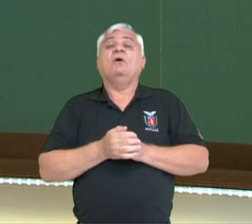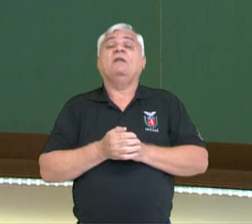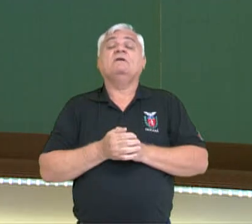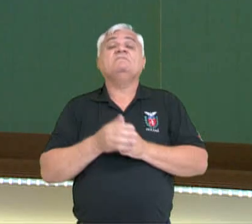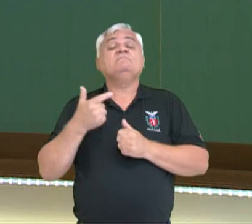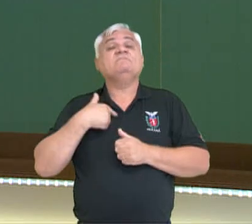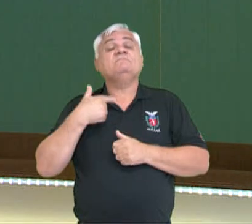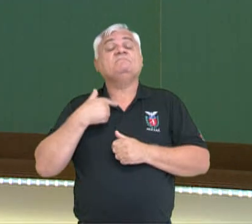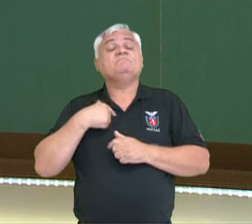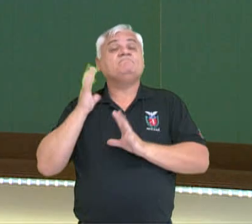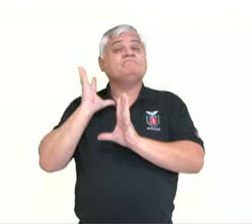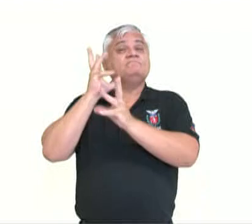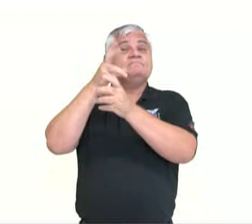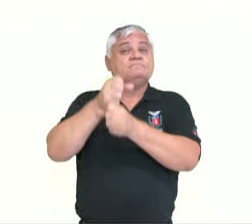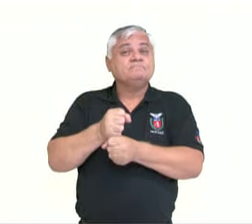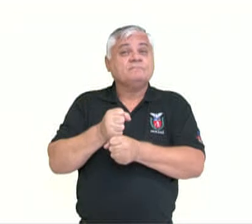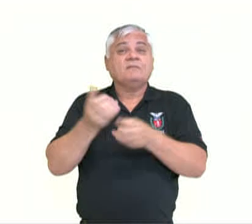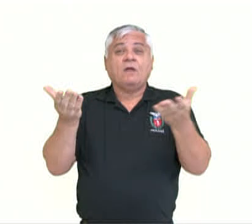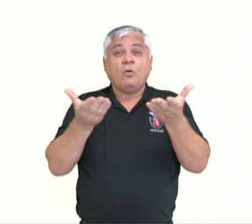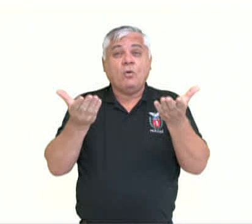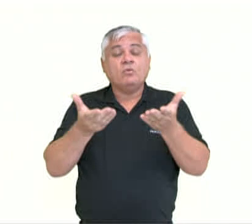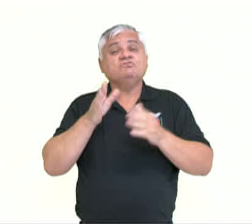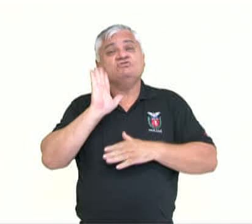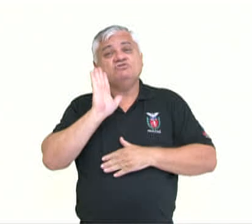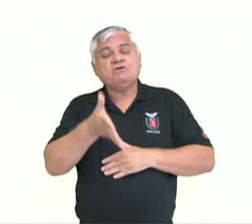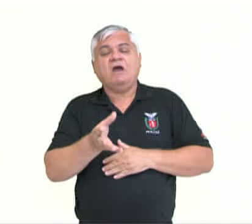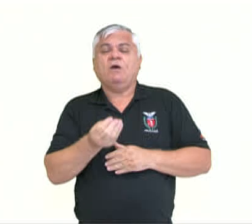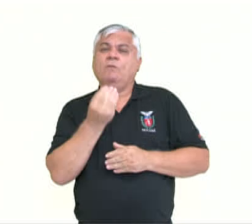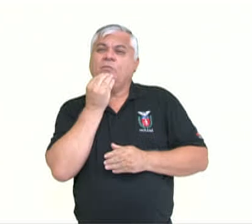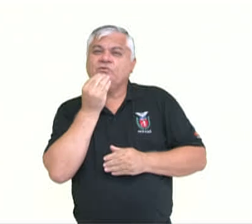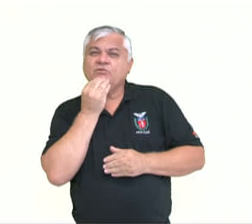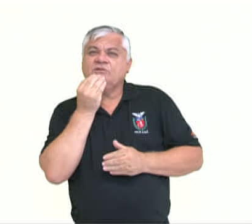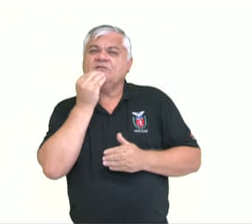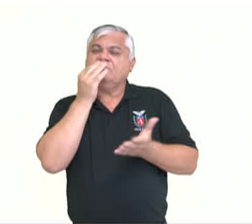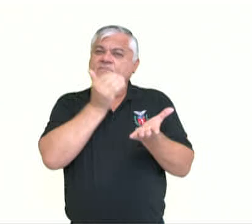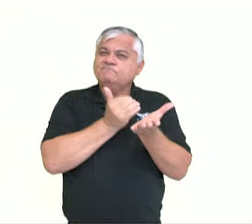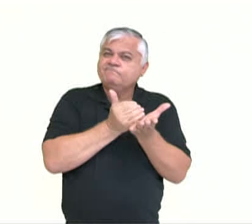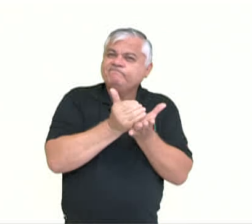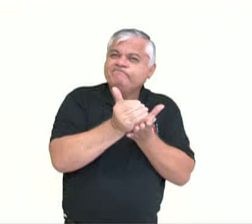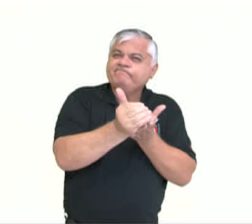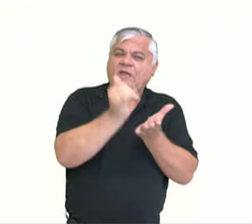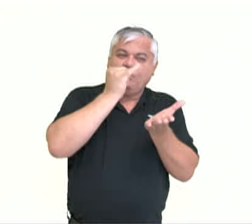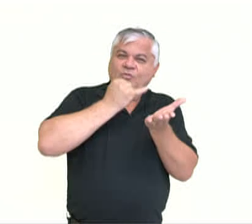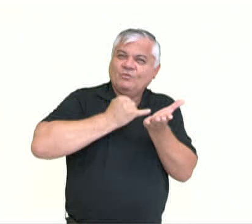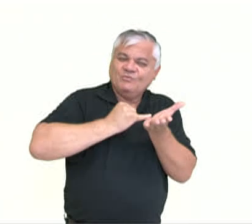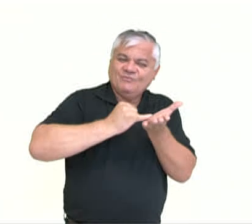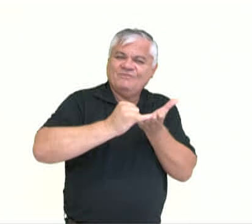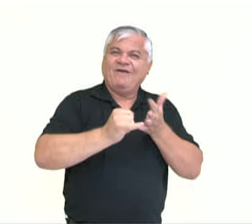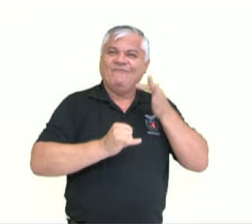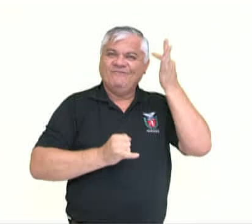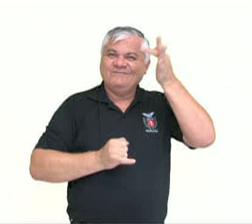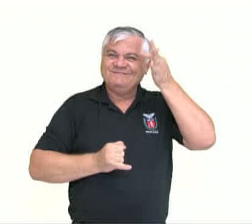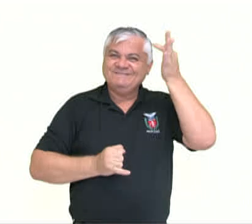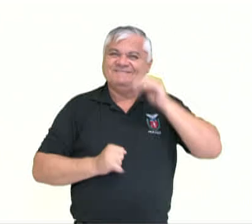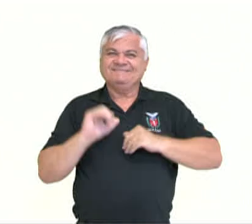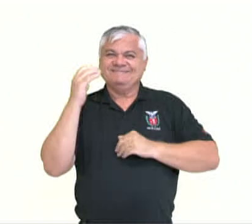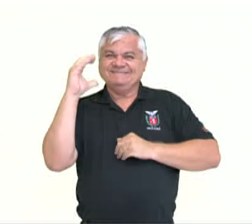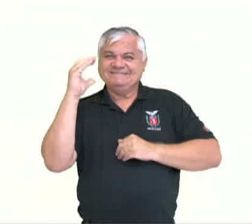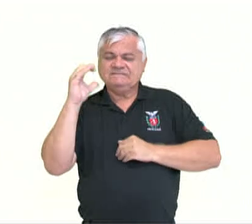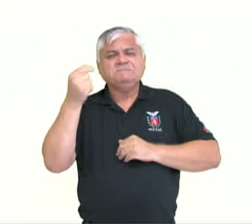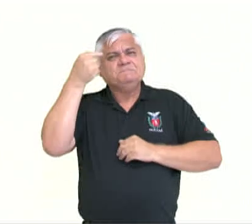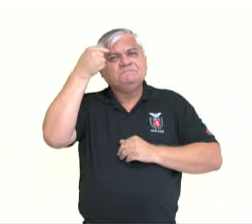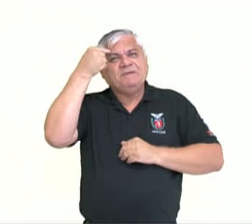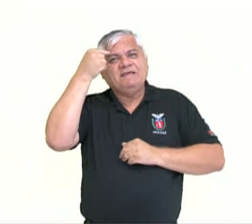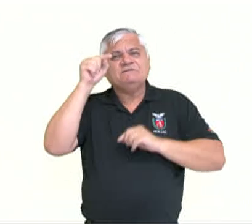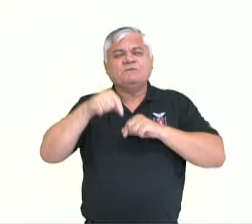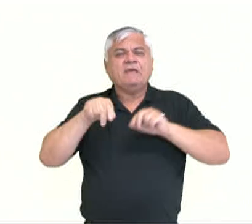Hoje tivemos a oportunidade de dar um pontapé inicial, fazer uma introdução à filosofia da ciência, pensando